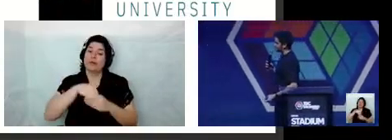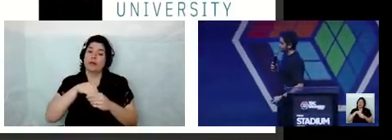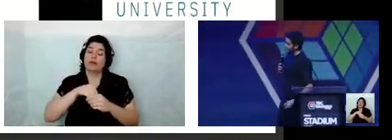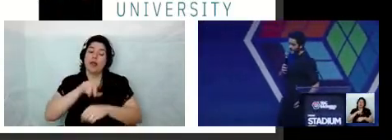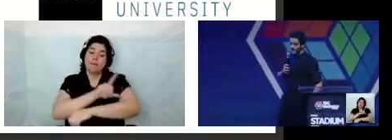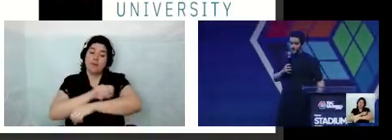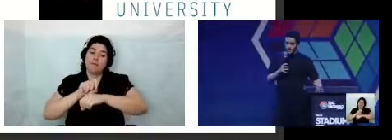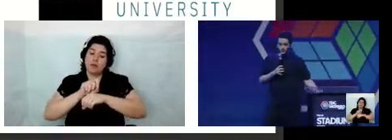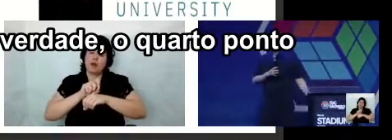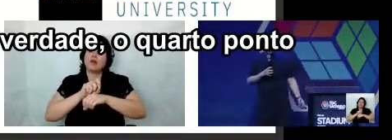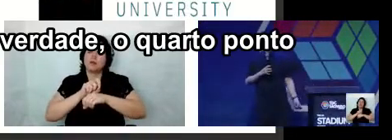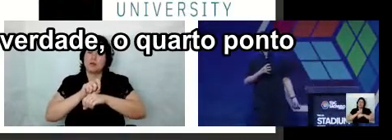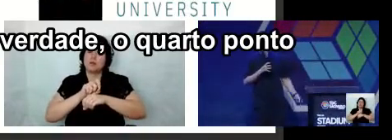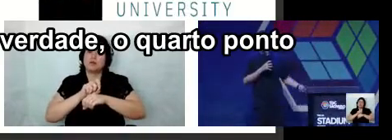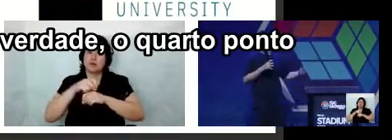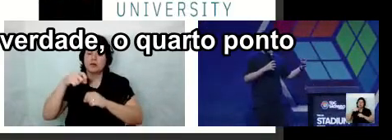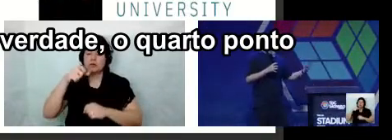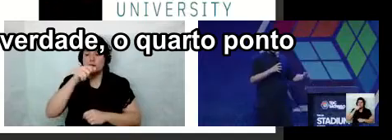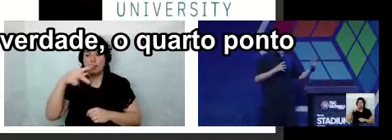aplicação.